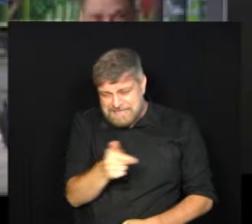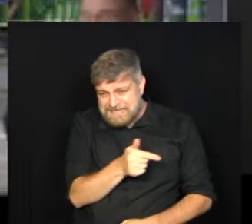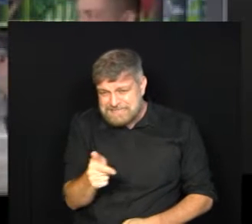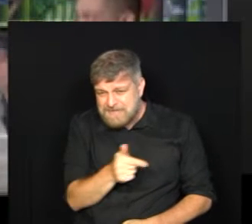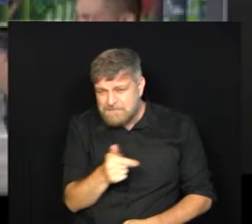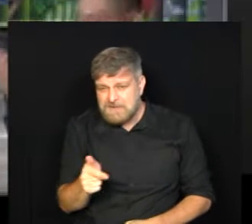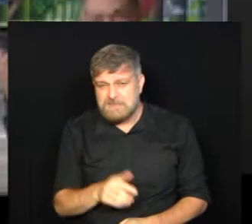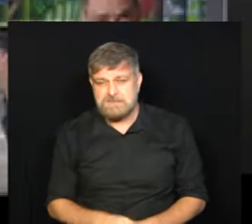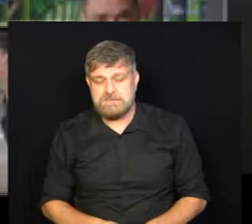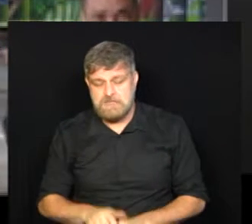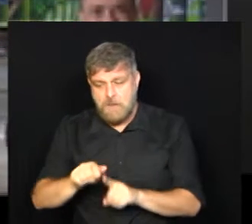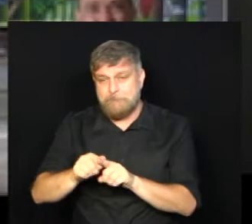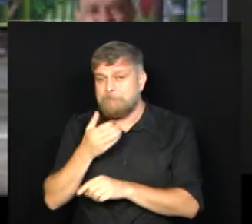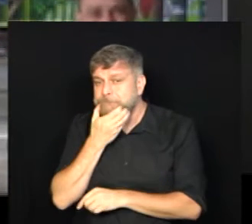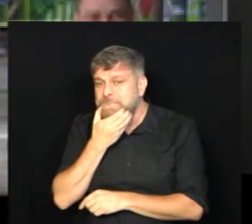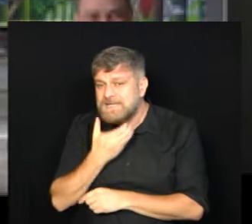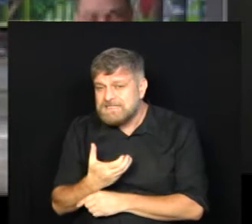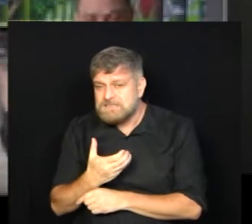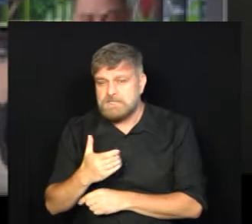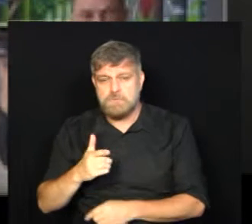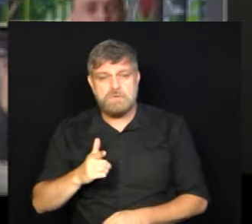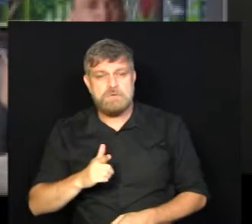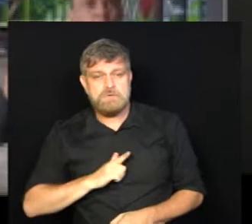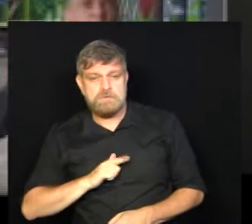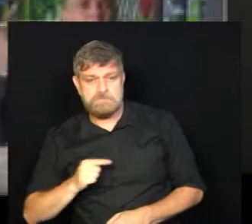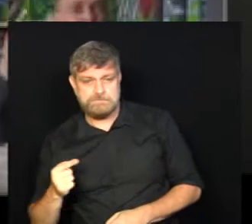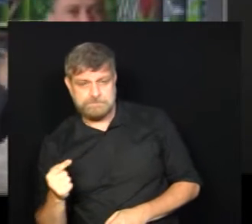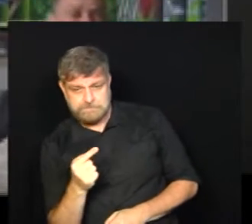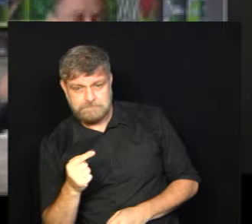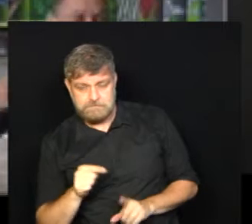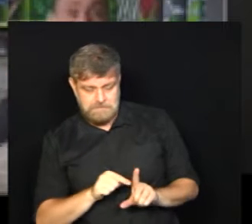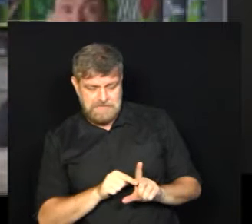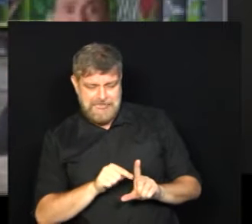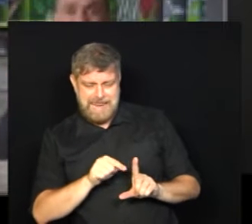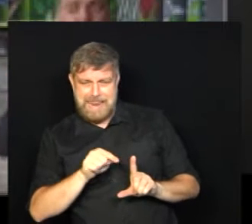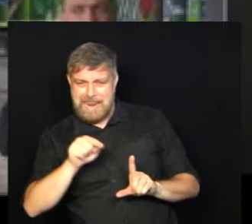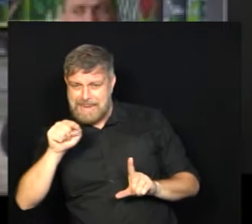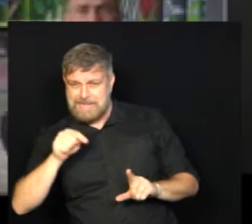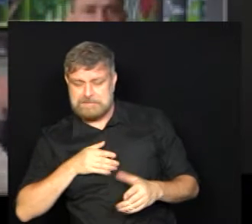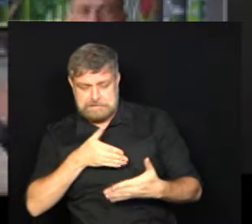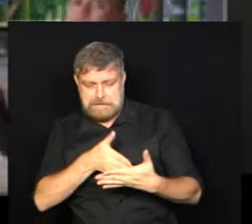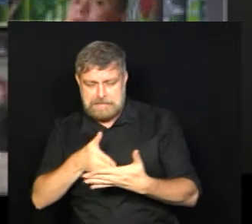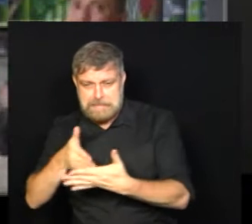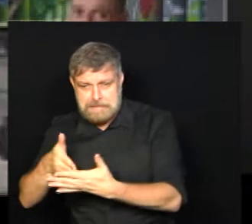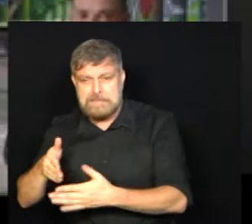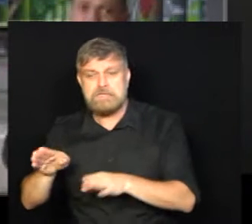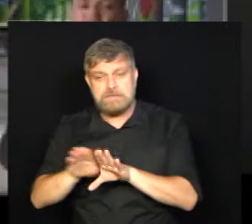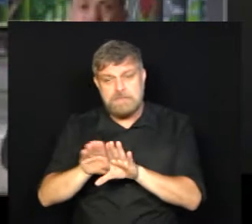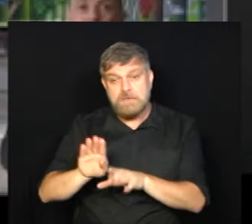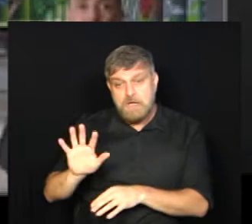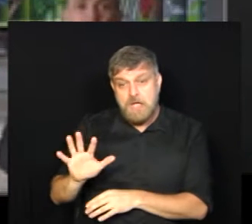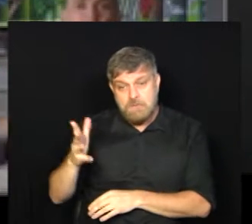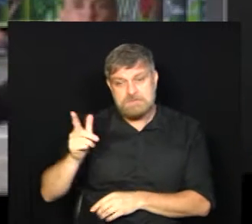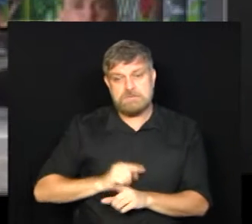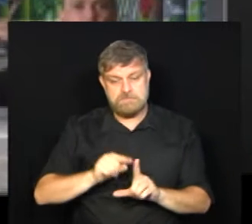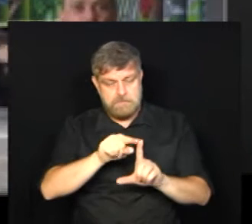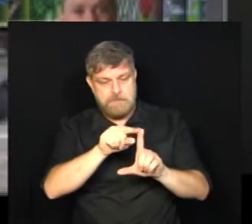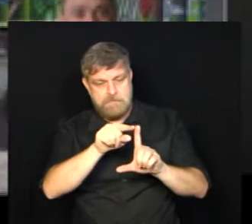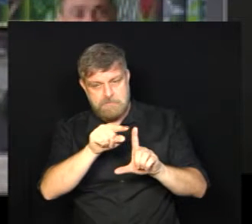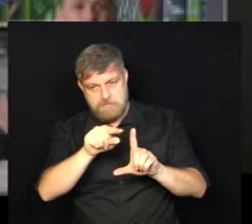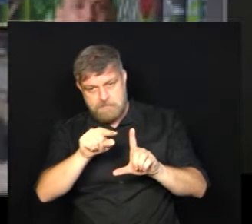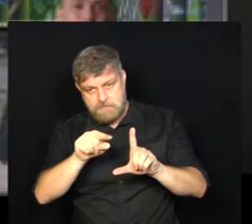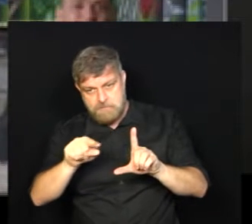de dezembro, frente a essas restrições, também tivemos uma queda